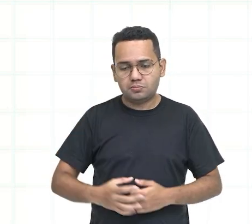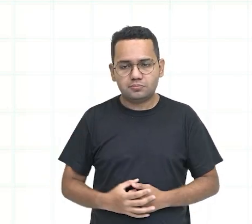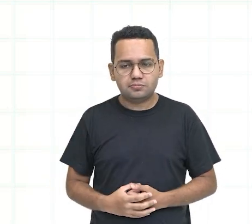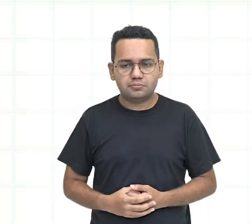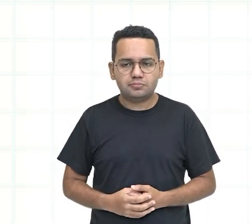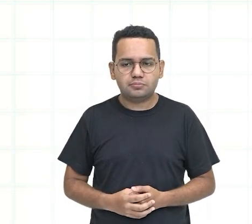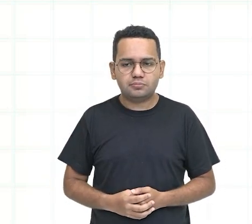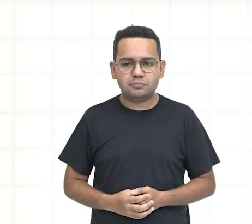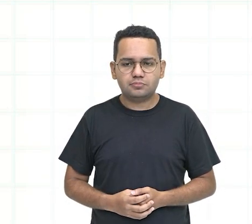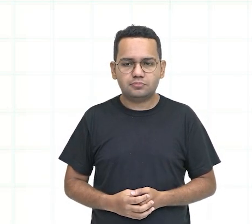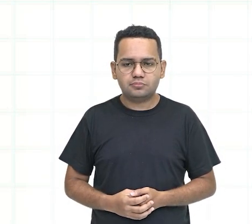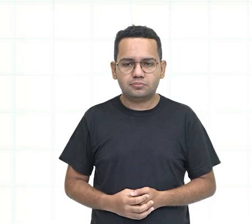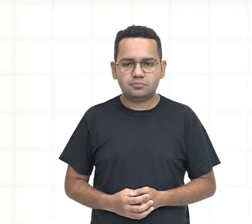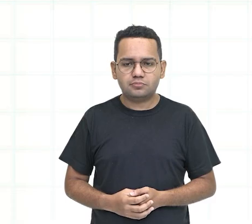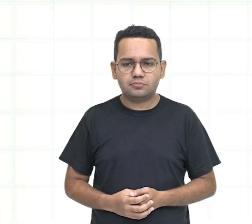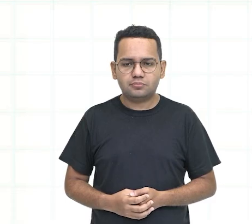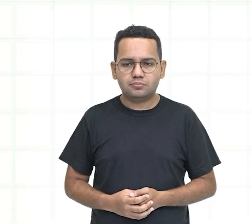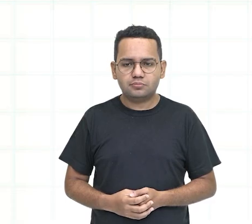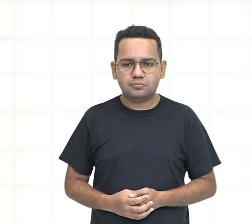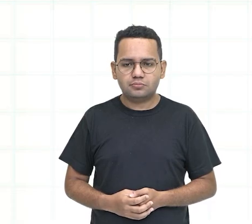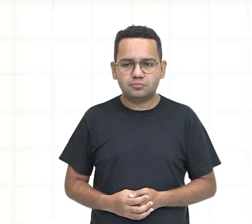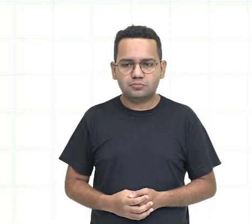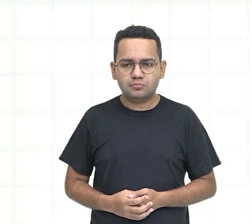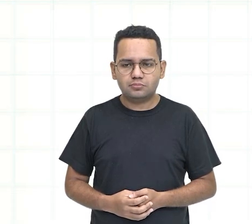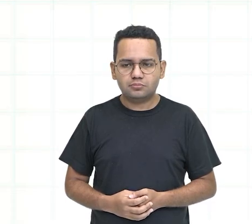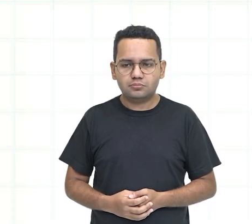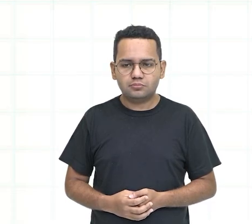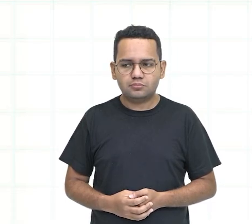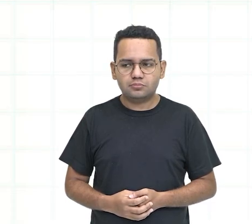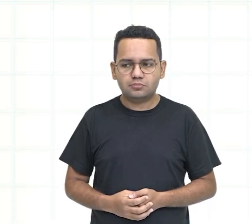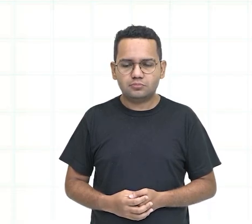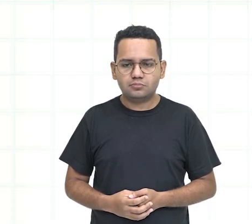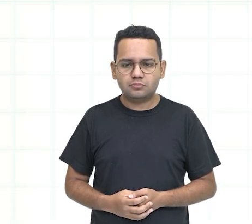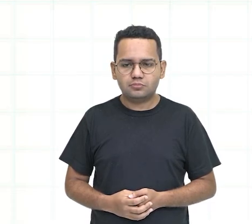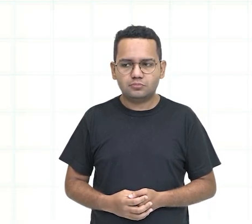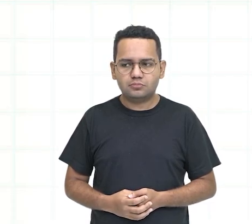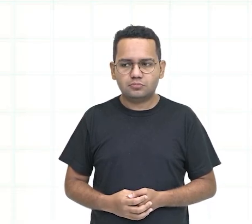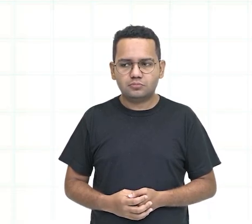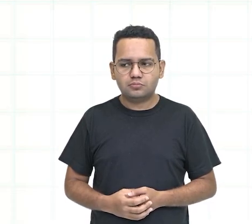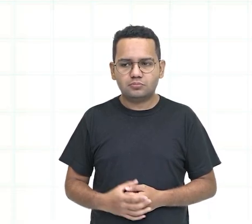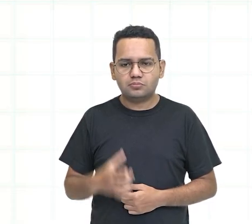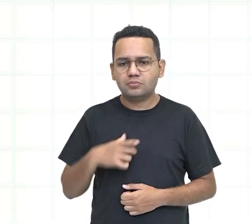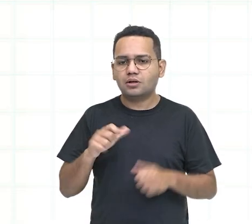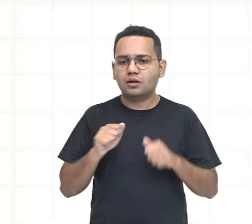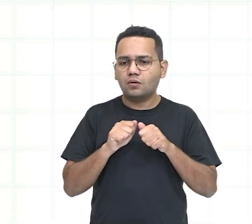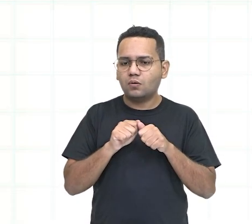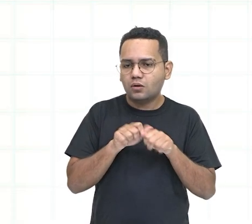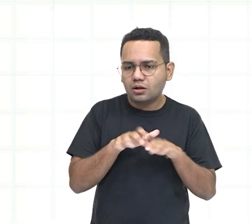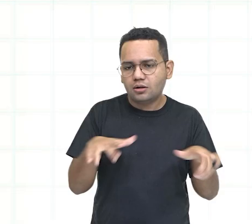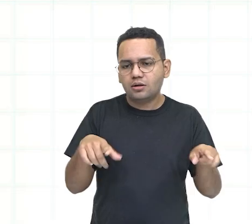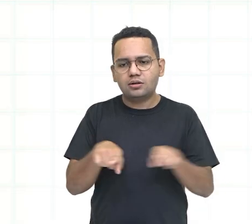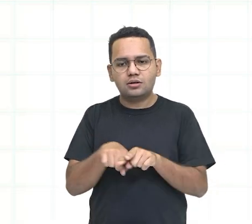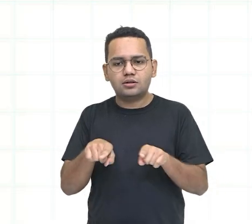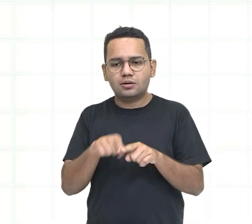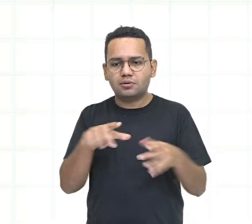E aí finaliza com colonialism and globalization.